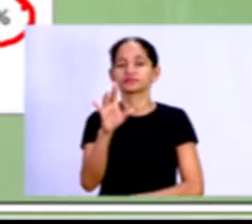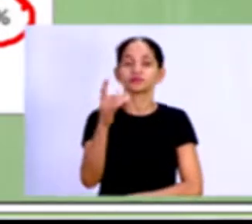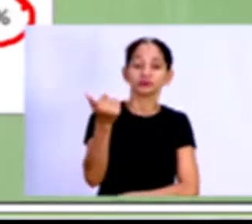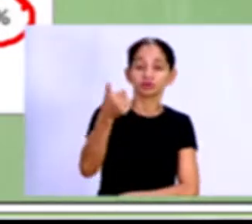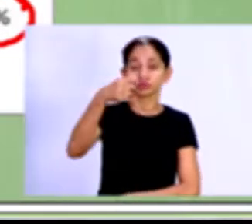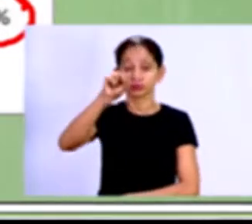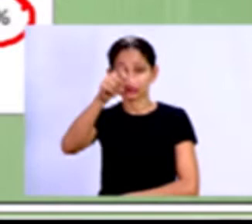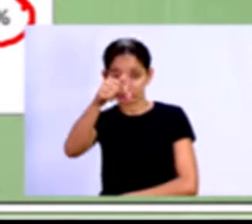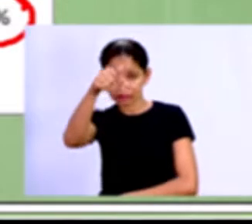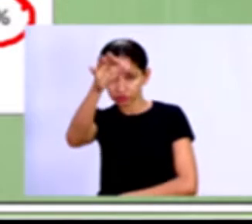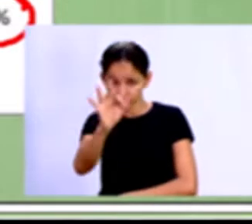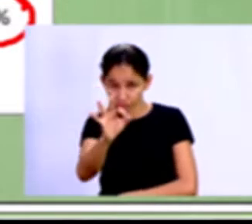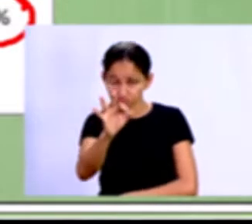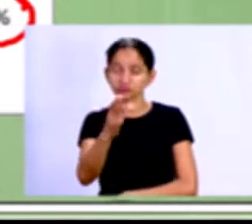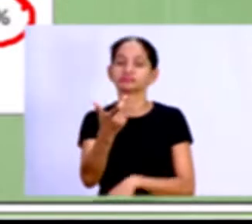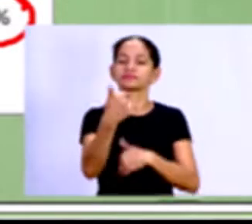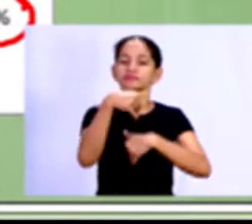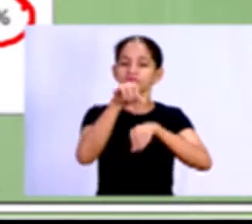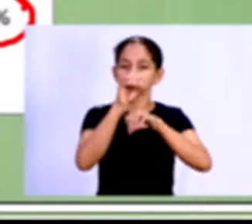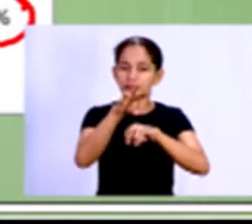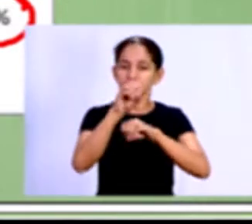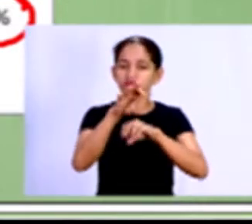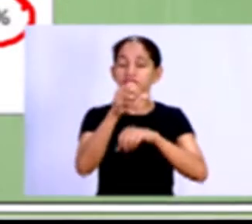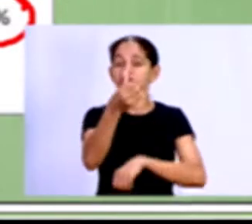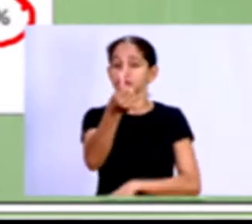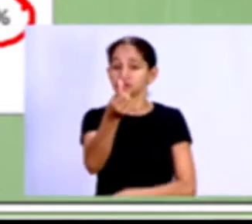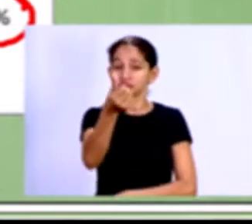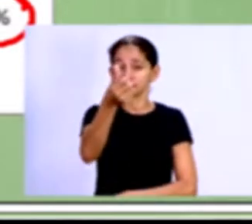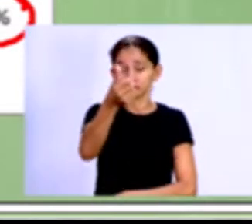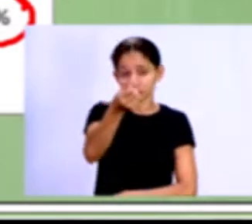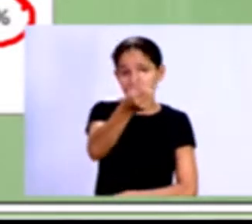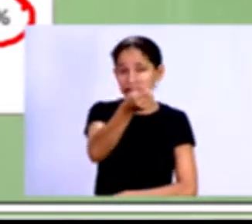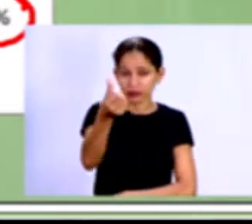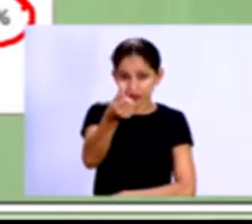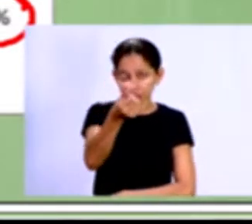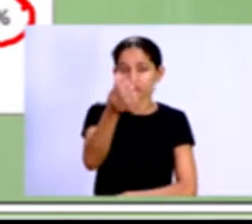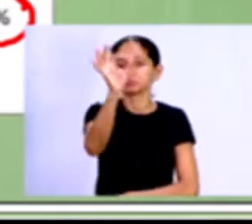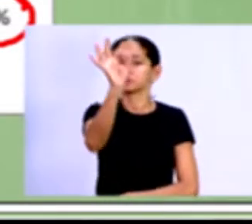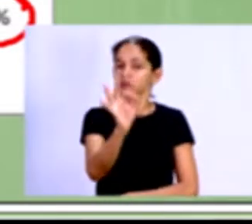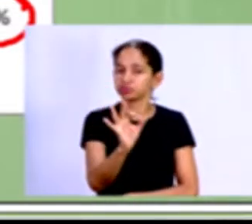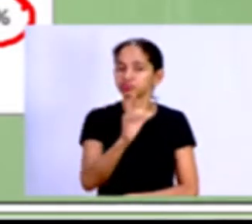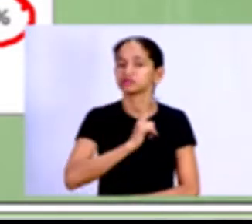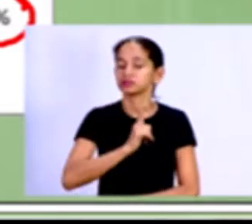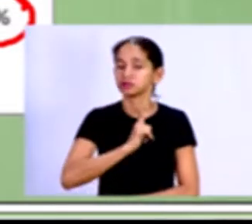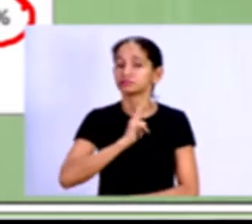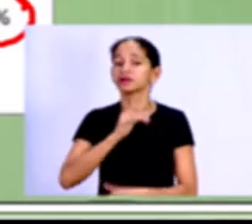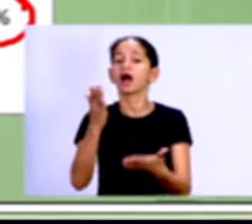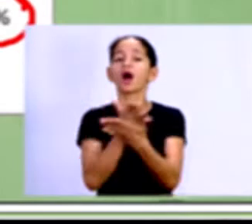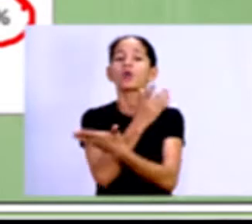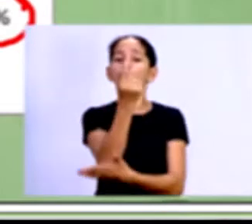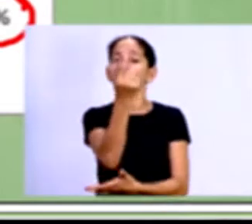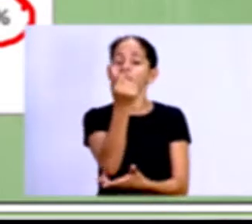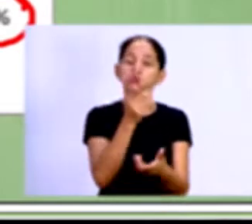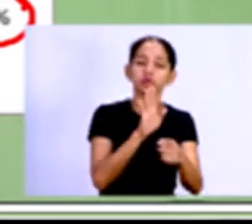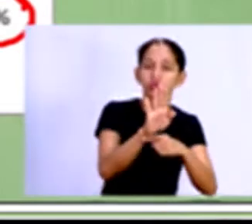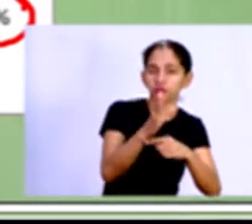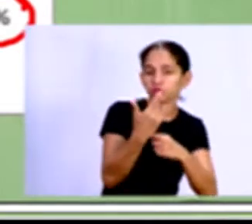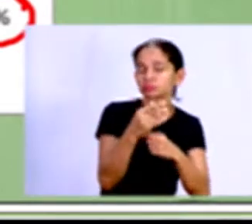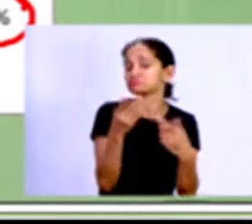87%, educação com 66% e serviços financeiros